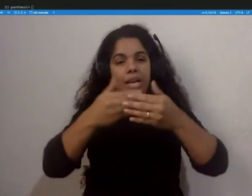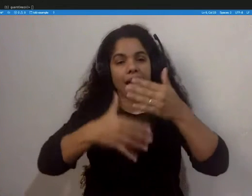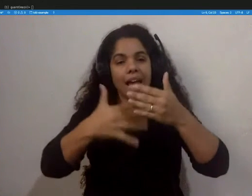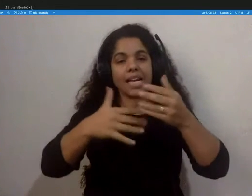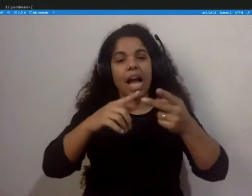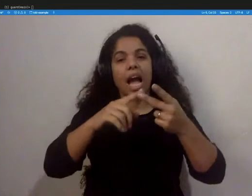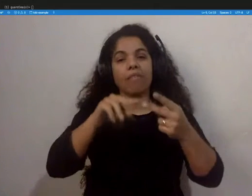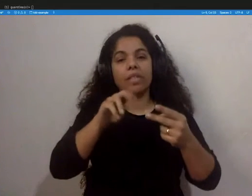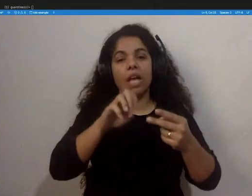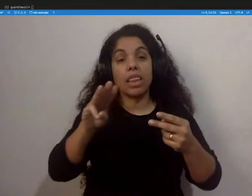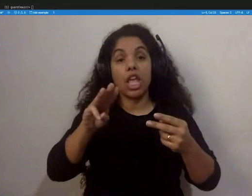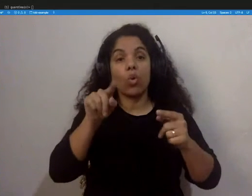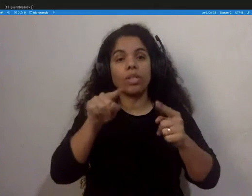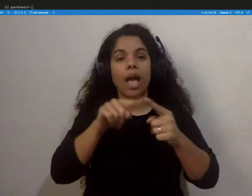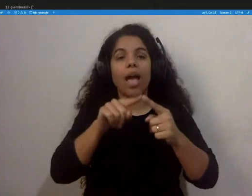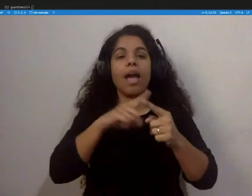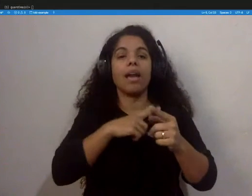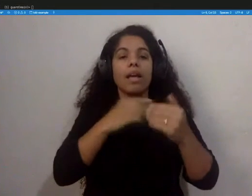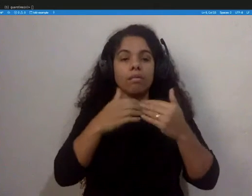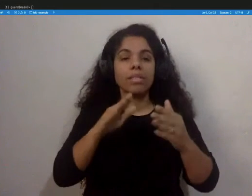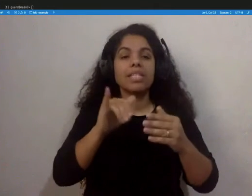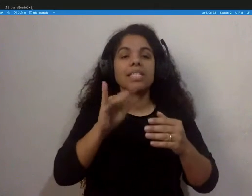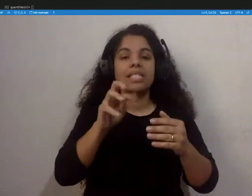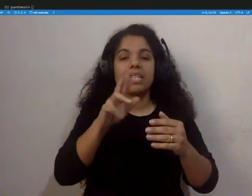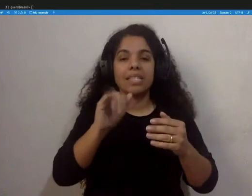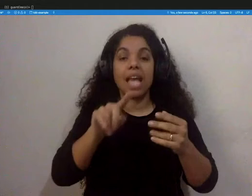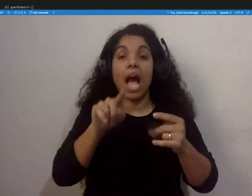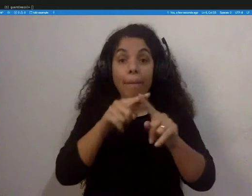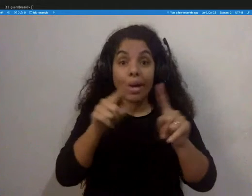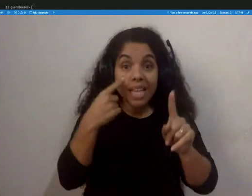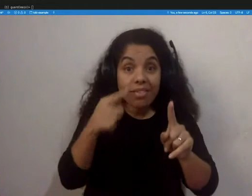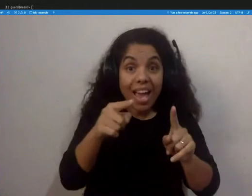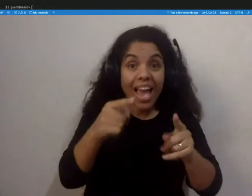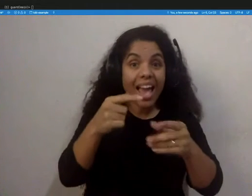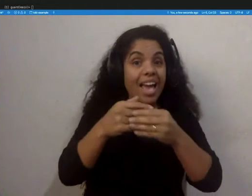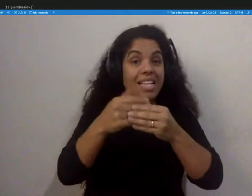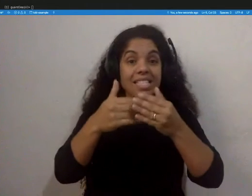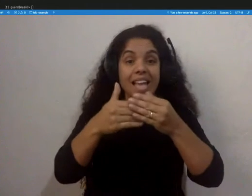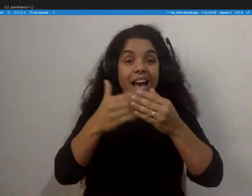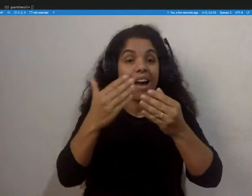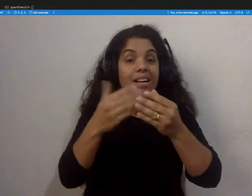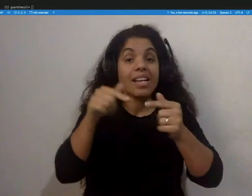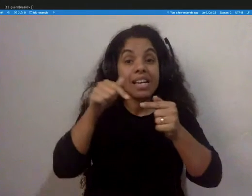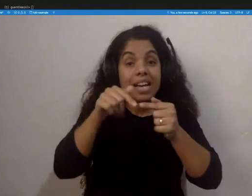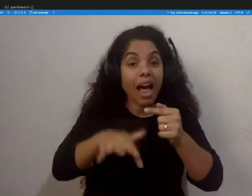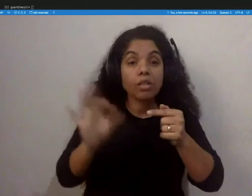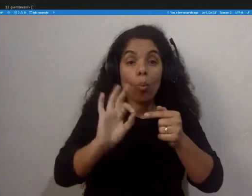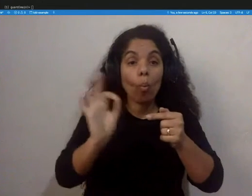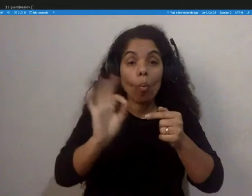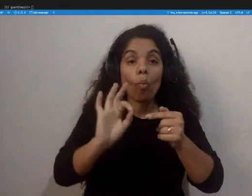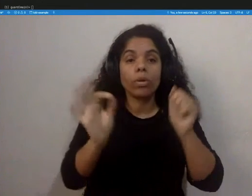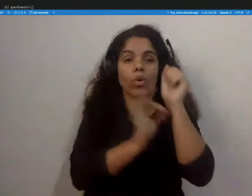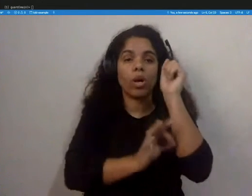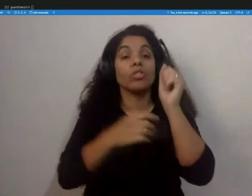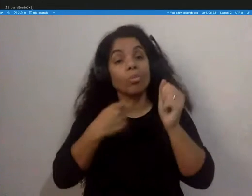new nela e instanciar. Só que vocês repararam que essa classe ela não existe no meu código ainda. Então eu preciso criar uma classe fake